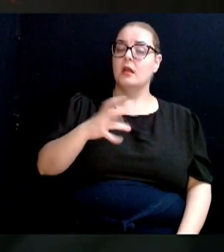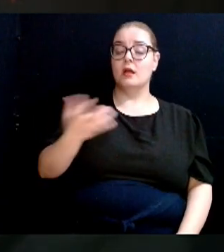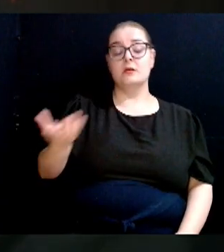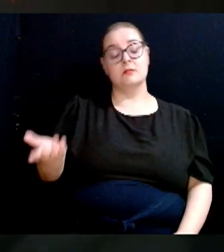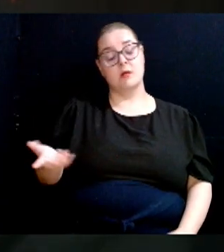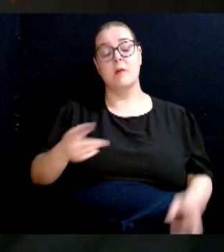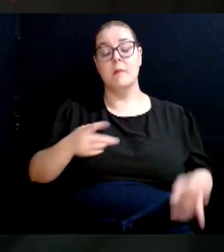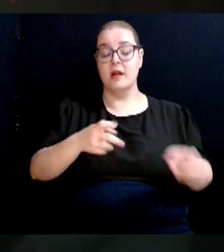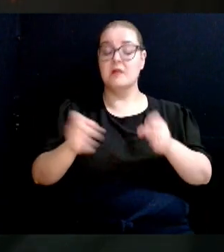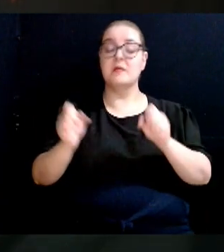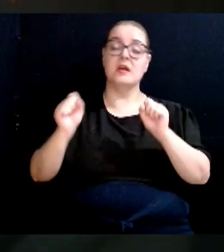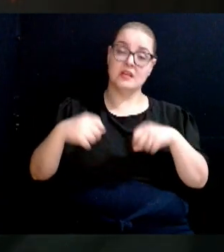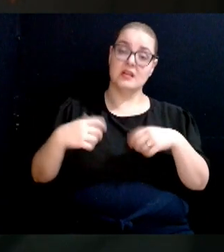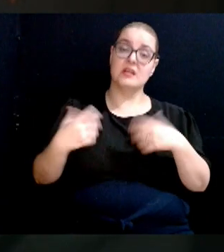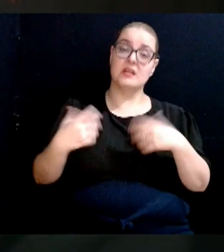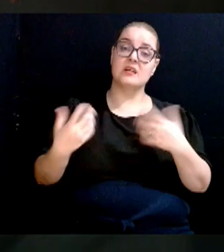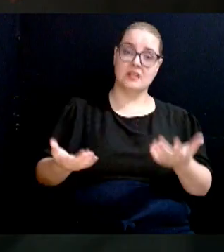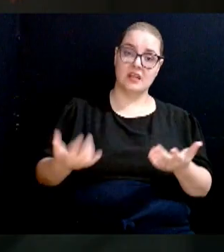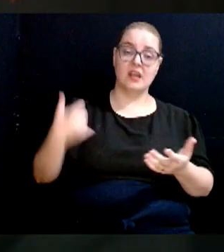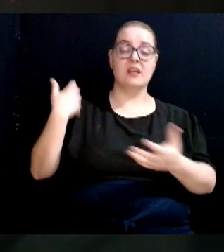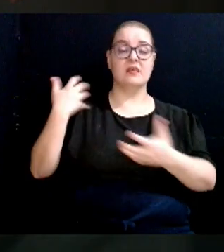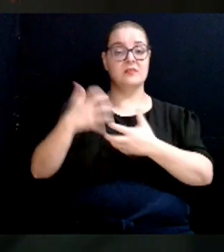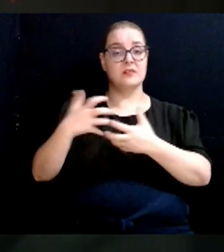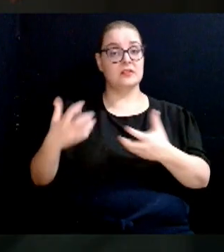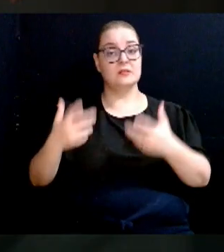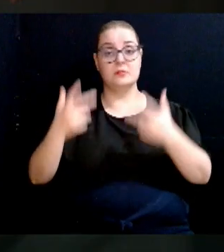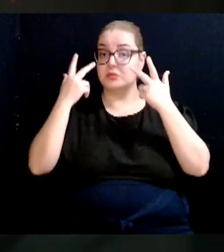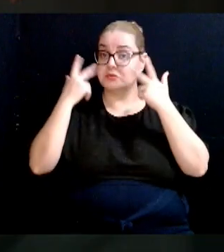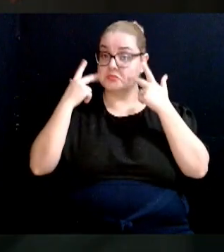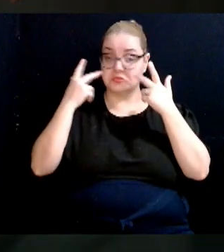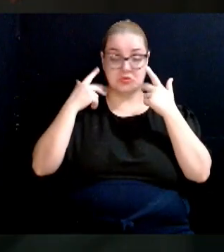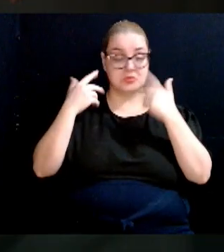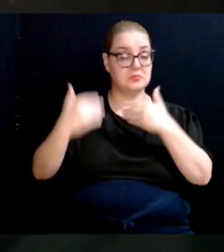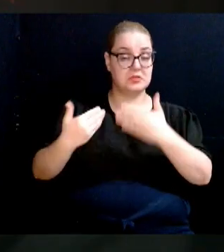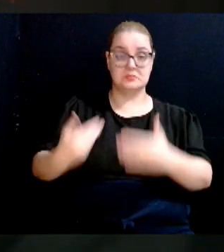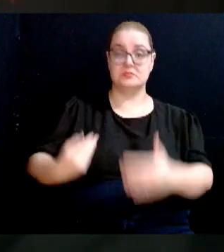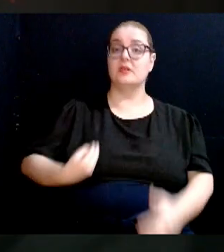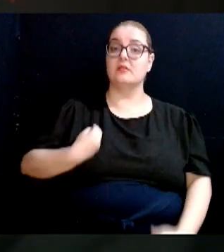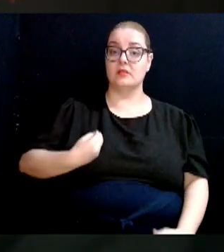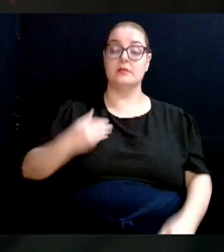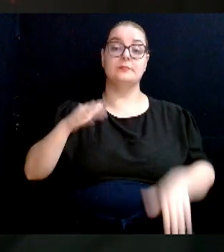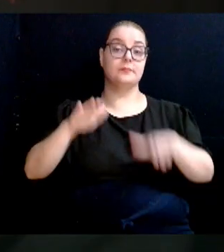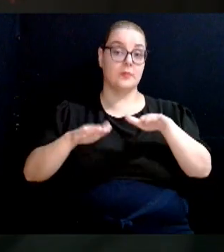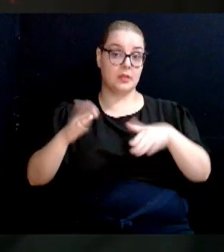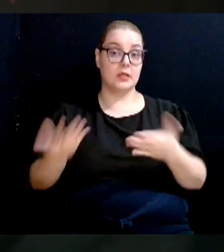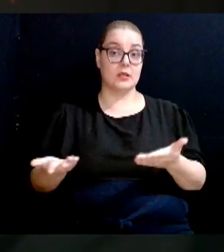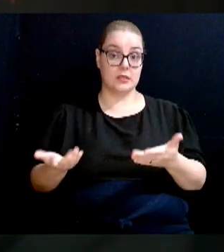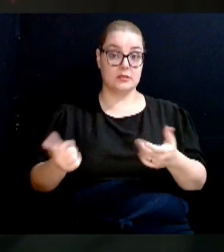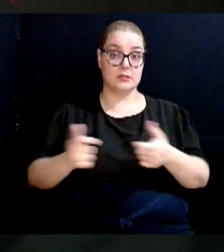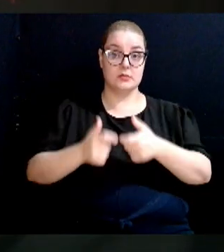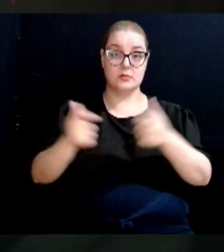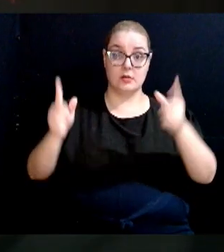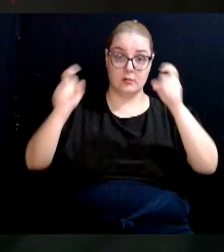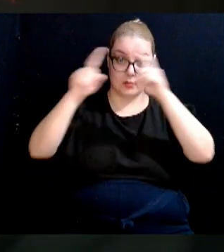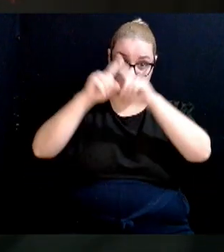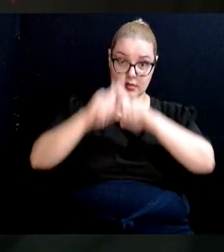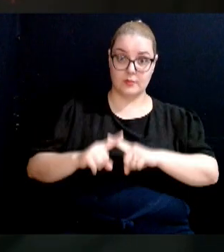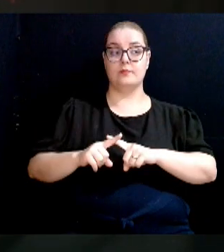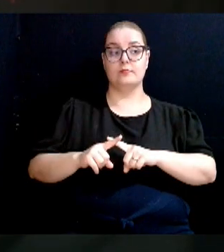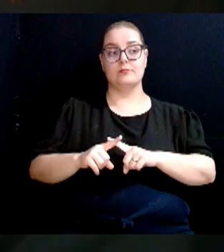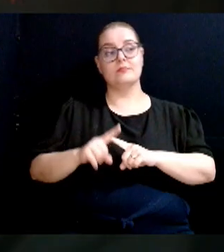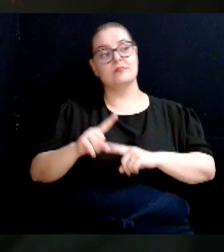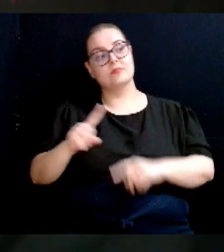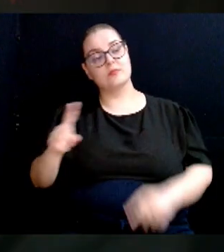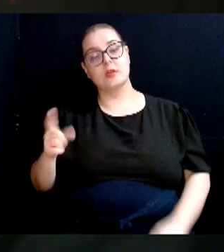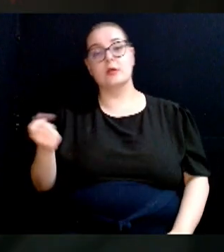sim, envelhecer faz parte da vida e talvez o maior desafio não seja contar quantos